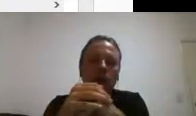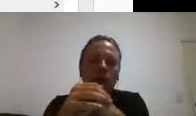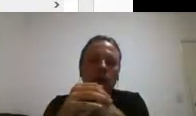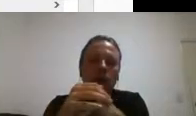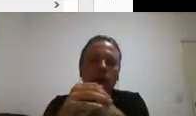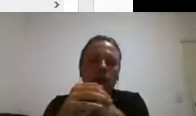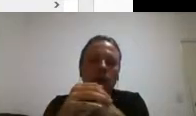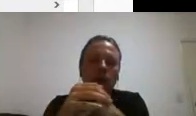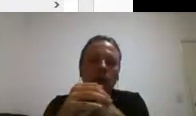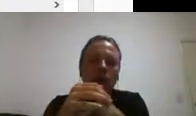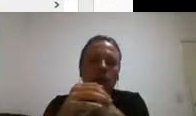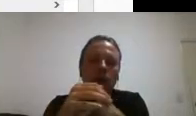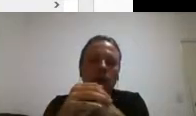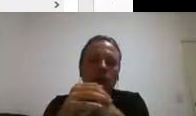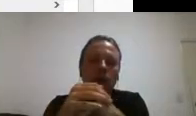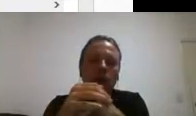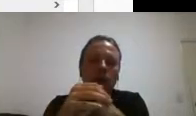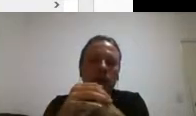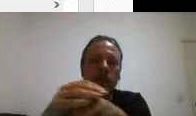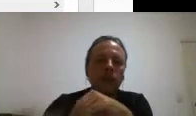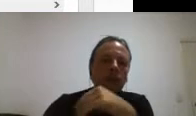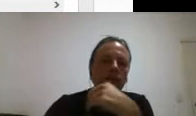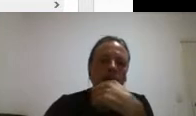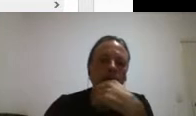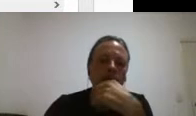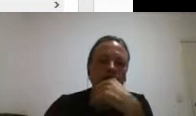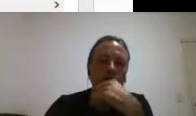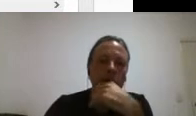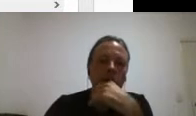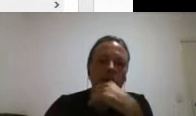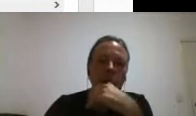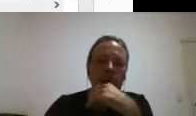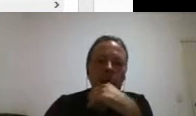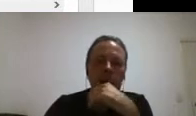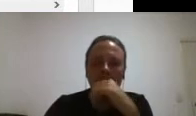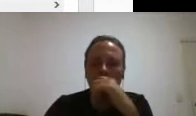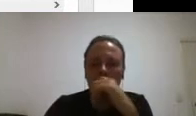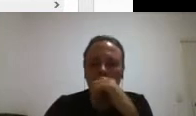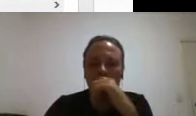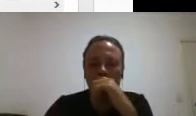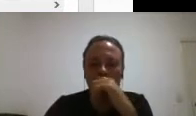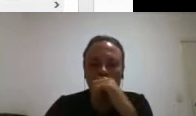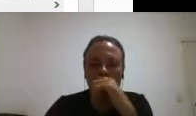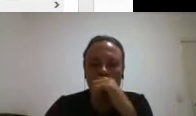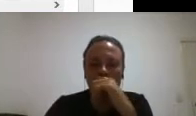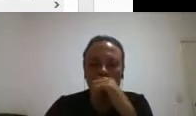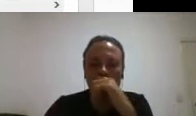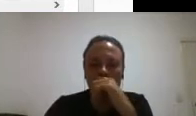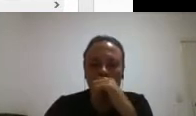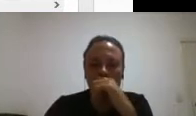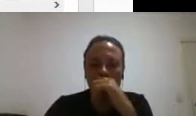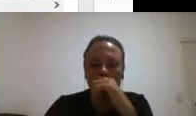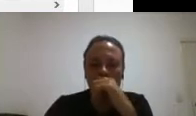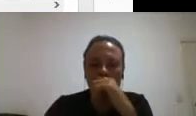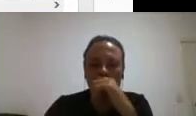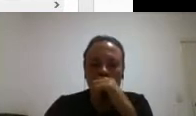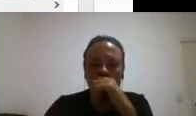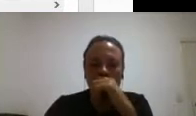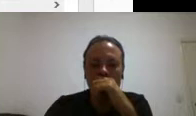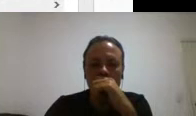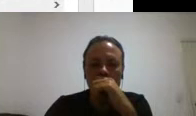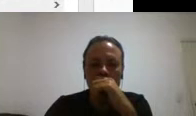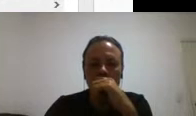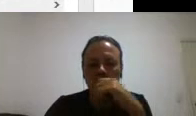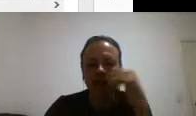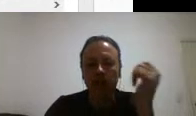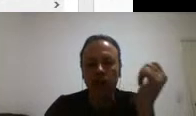Você não estava mostrando aqui os slides? Não está mais aparecendo? Para mim,